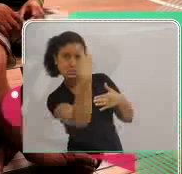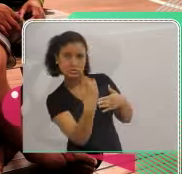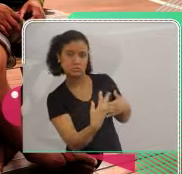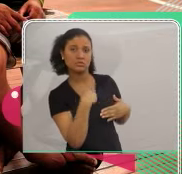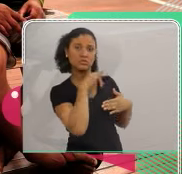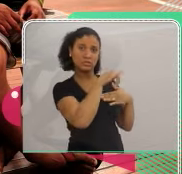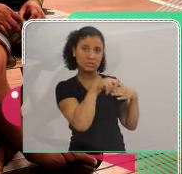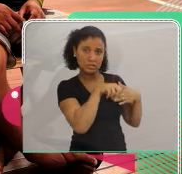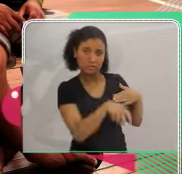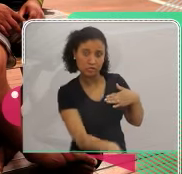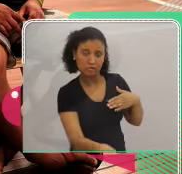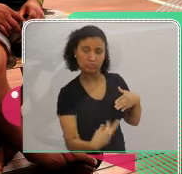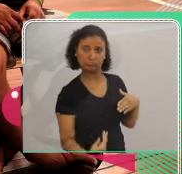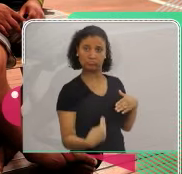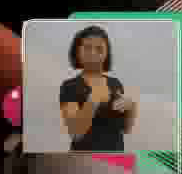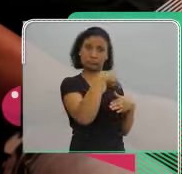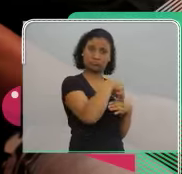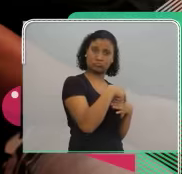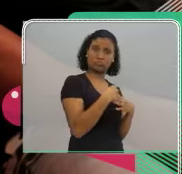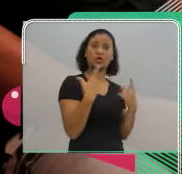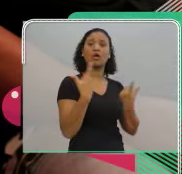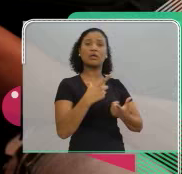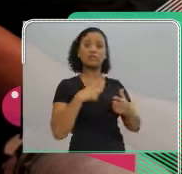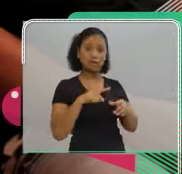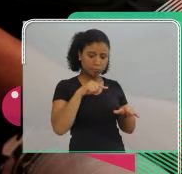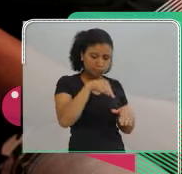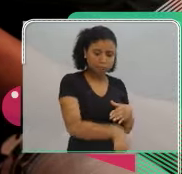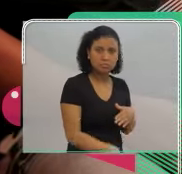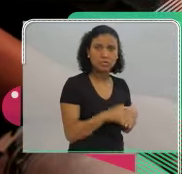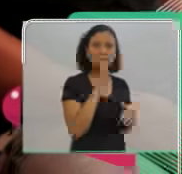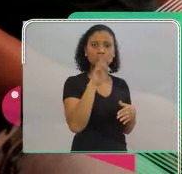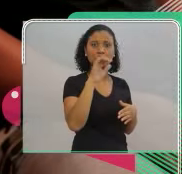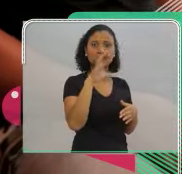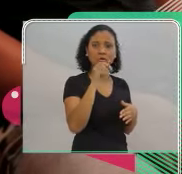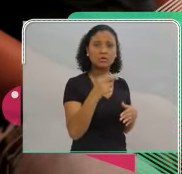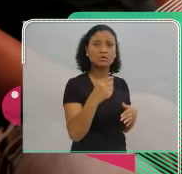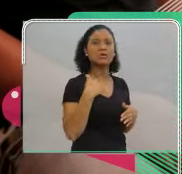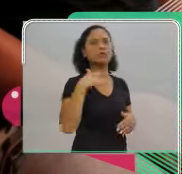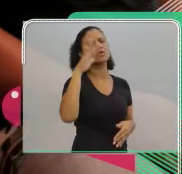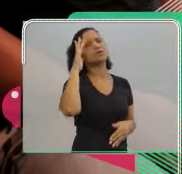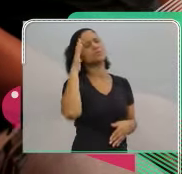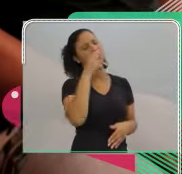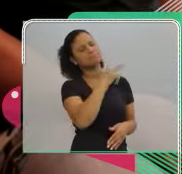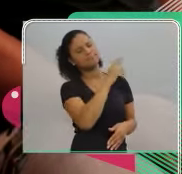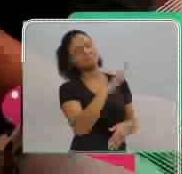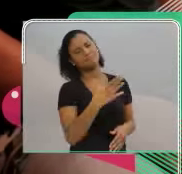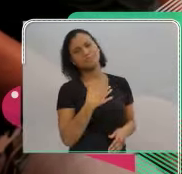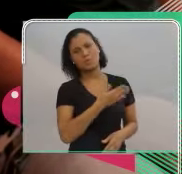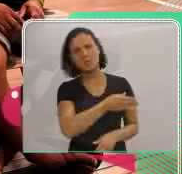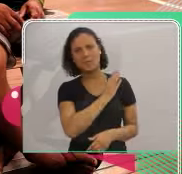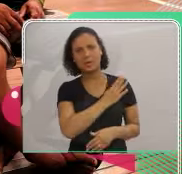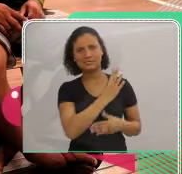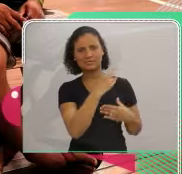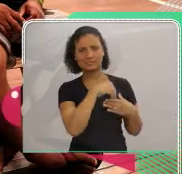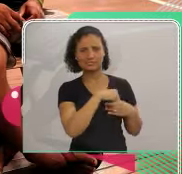e quando atravessa o sinal. Eu falo desce e sobe e eu falo onde tá o